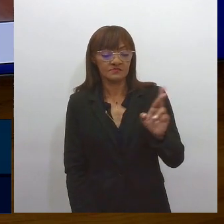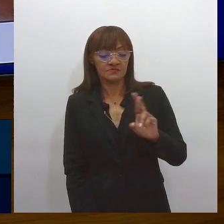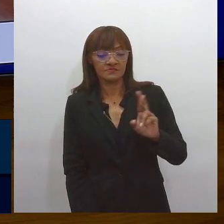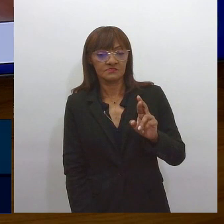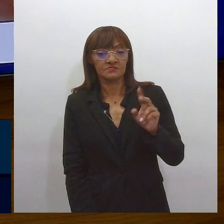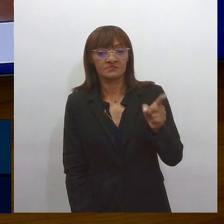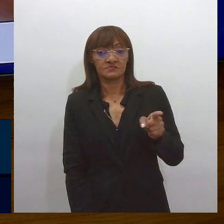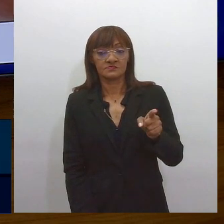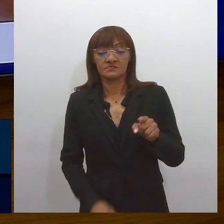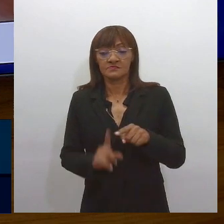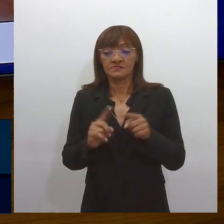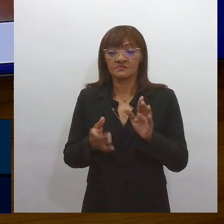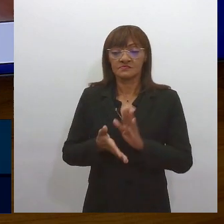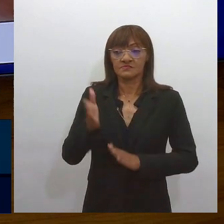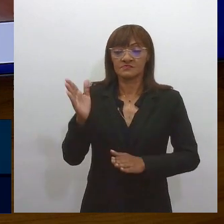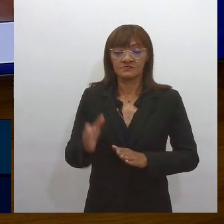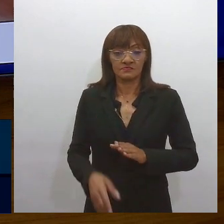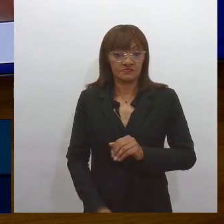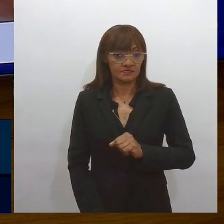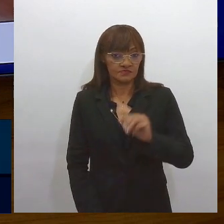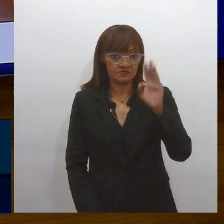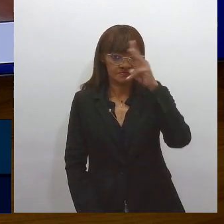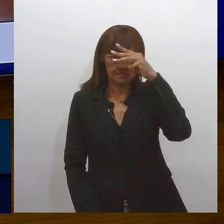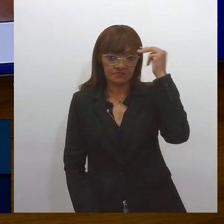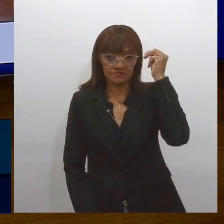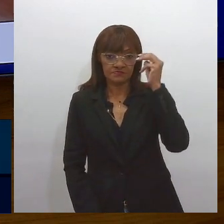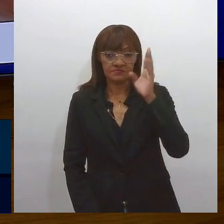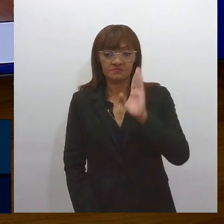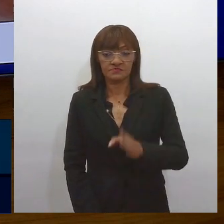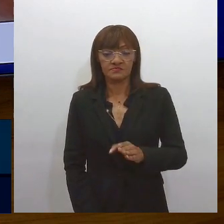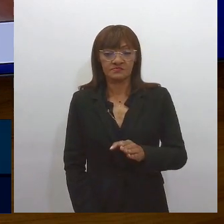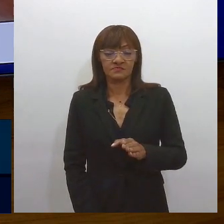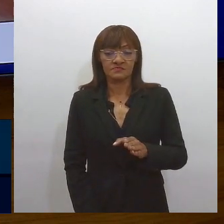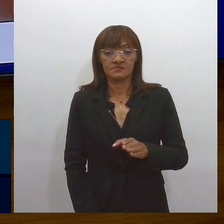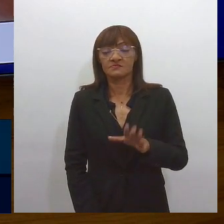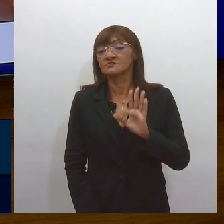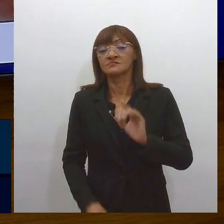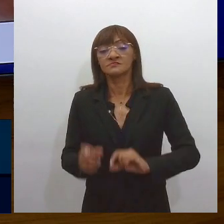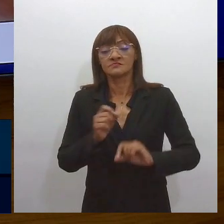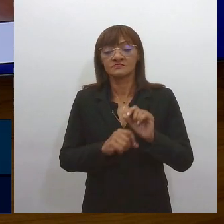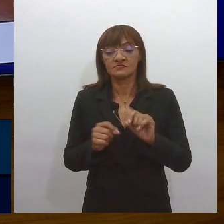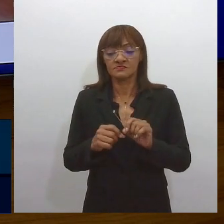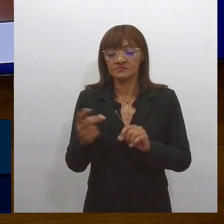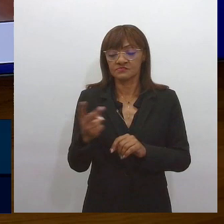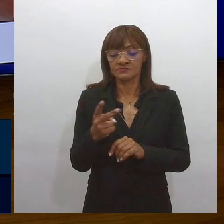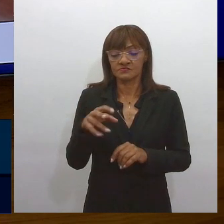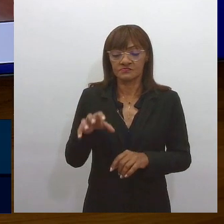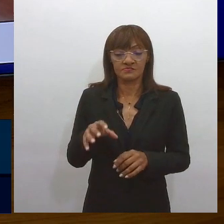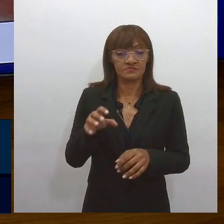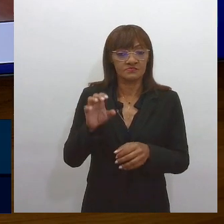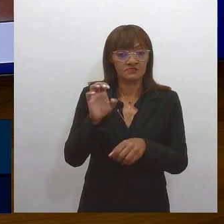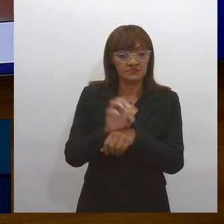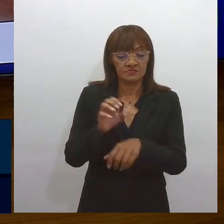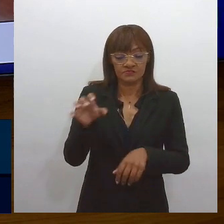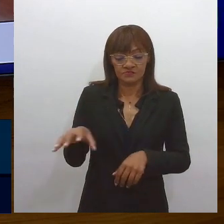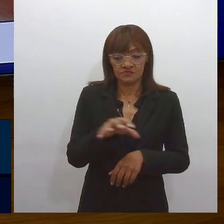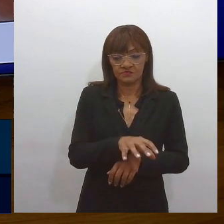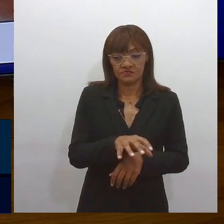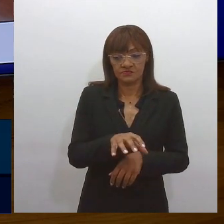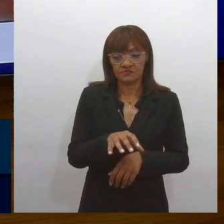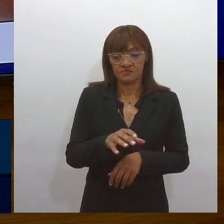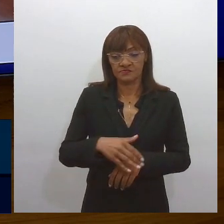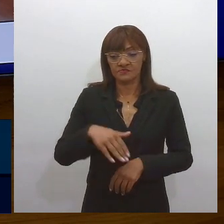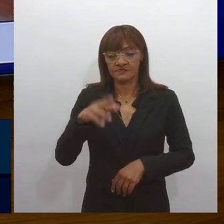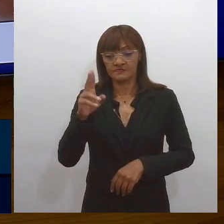do Amazonas e do Pará somando os dois estados o denit tem mais de 50 o denit administra